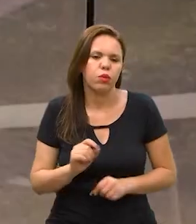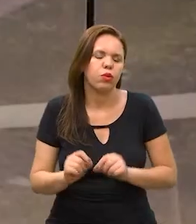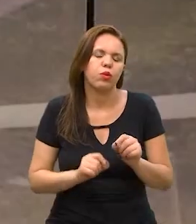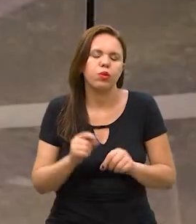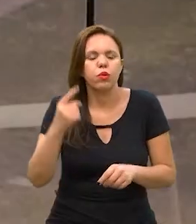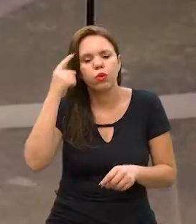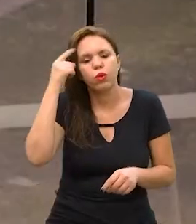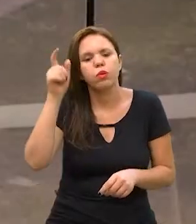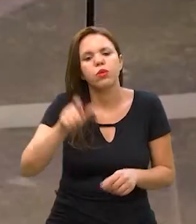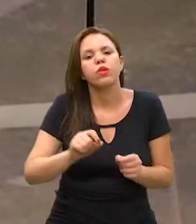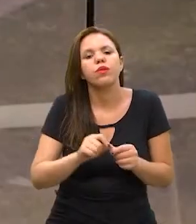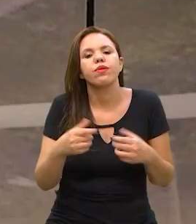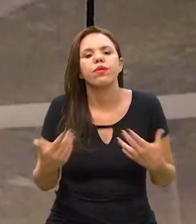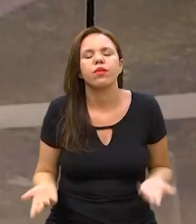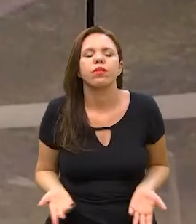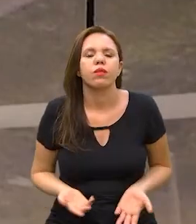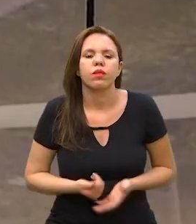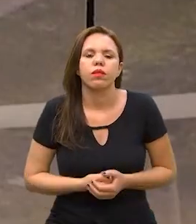é ideal a pessoa fazer?